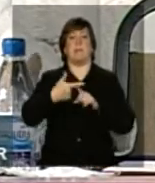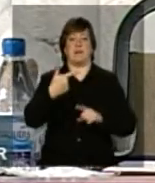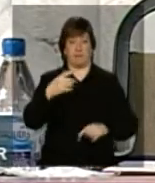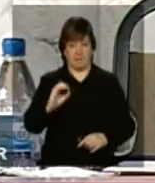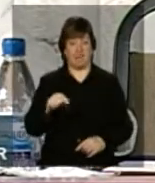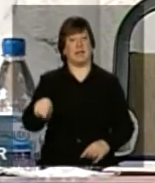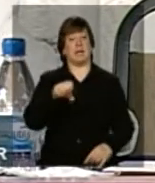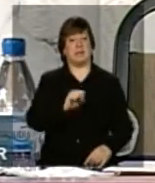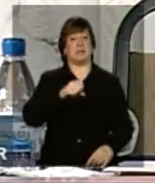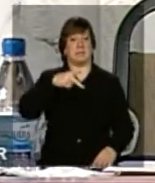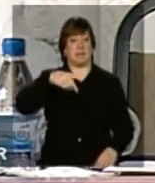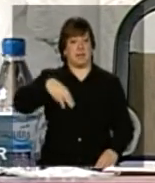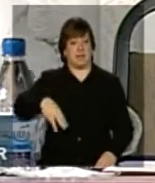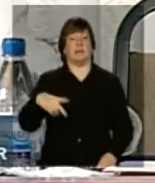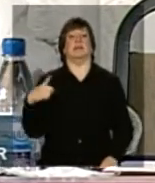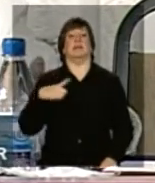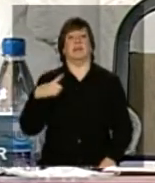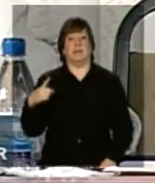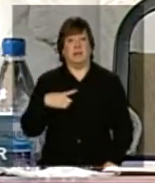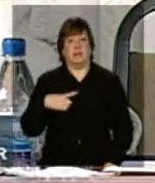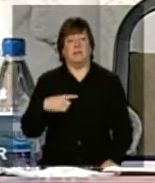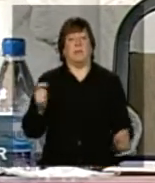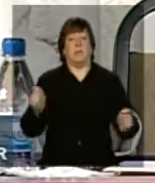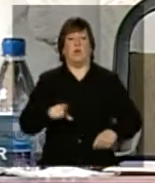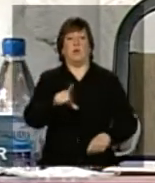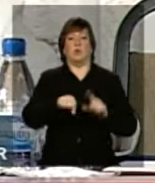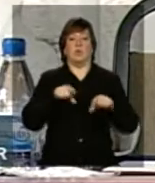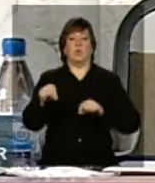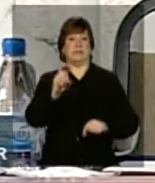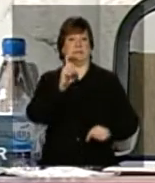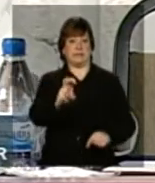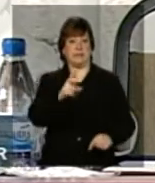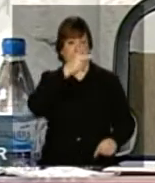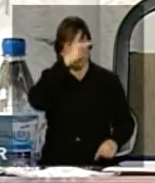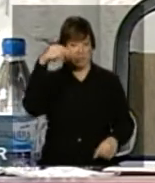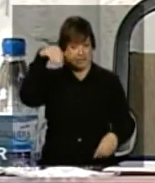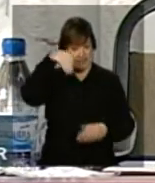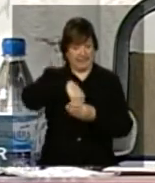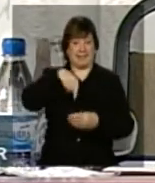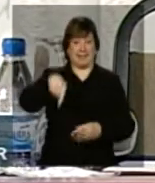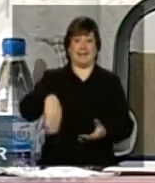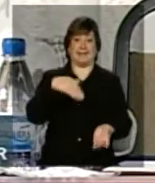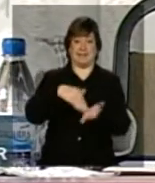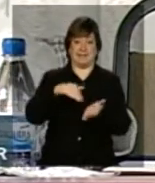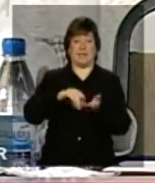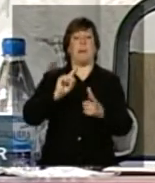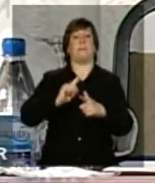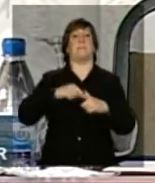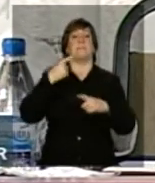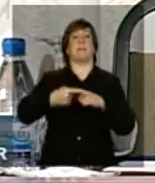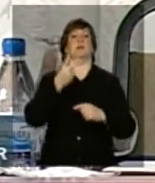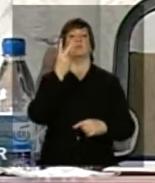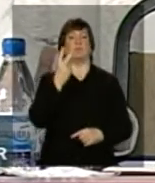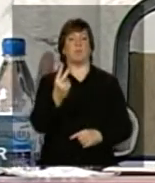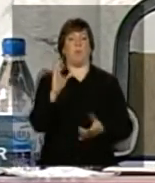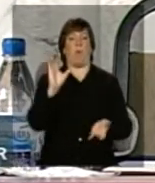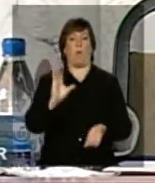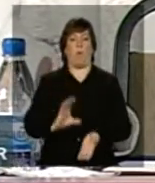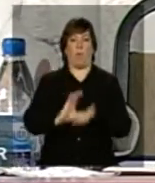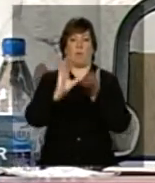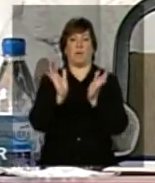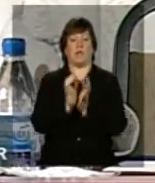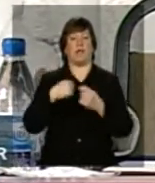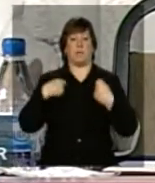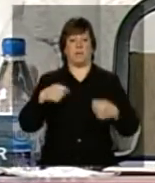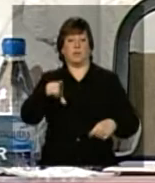A SPM teve direito a 5 pessoas da secretaria e mais 2 conselheiras que eu tenho que tirar hoje, antes,